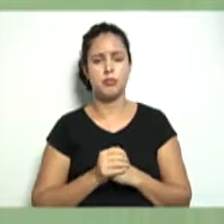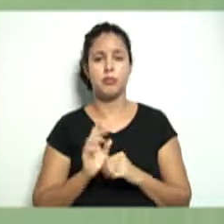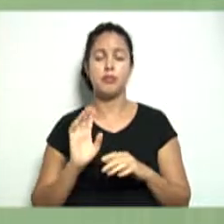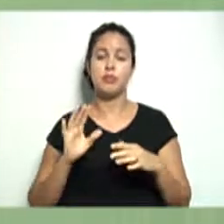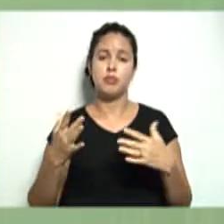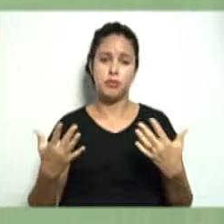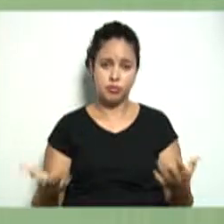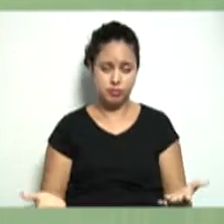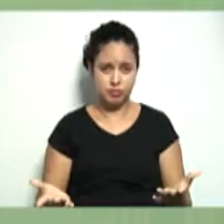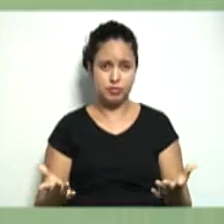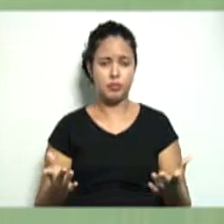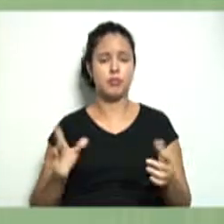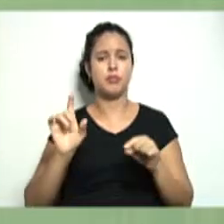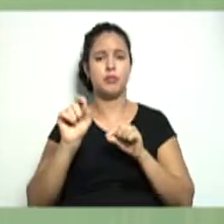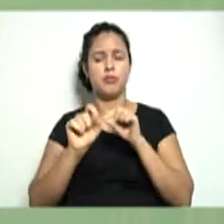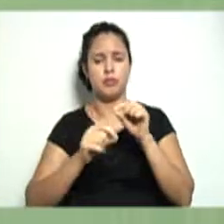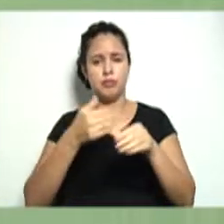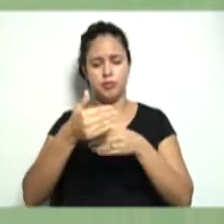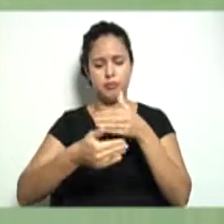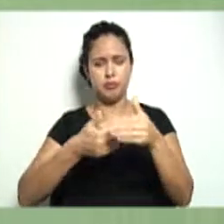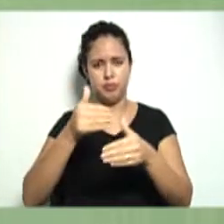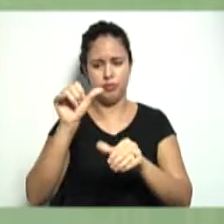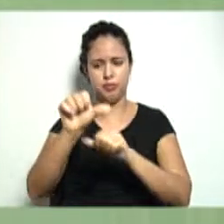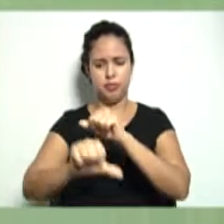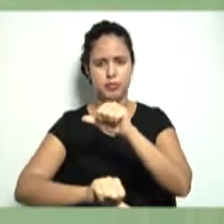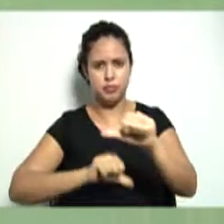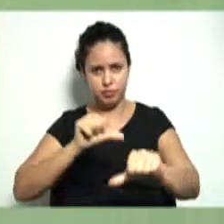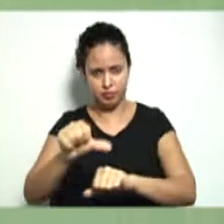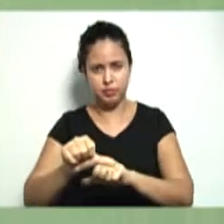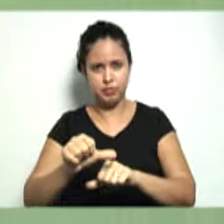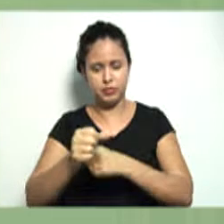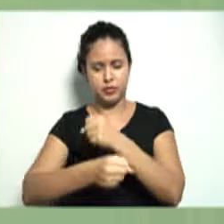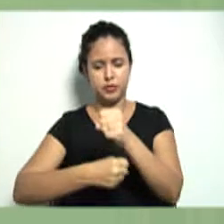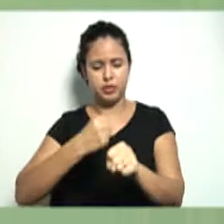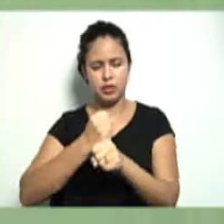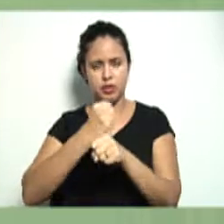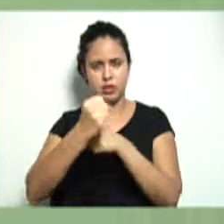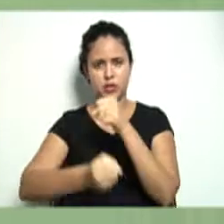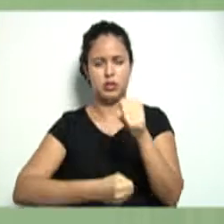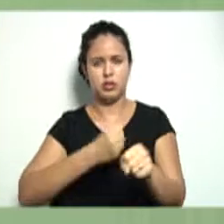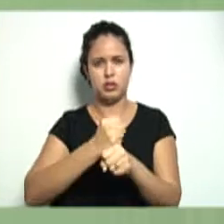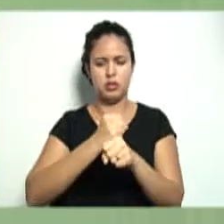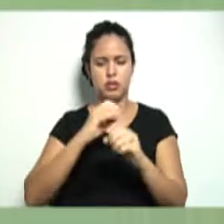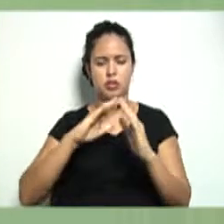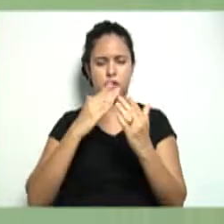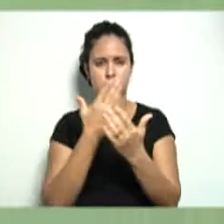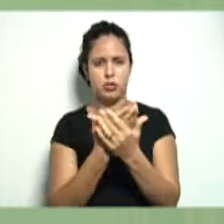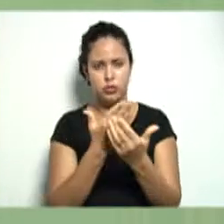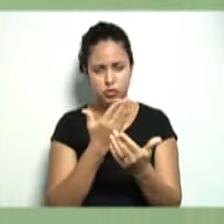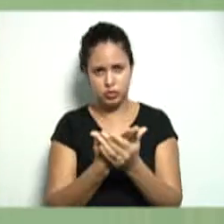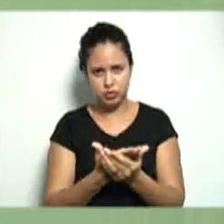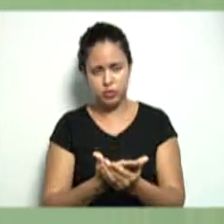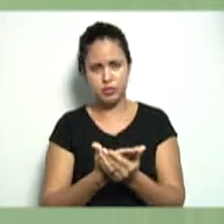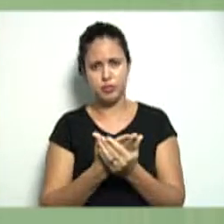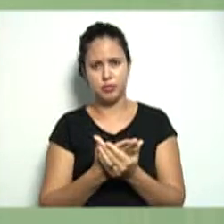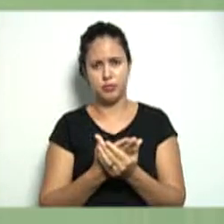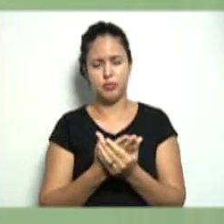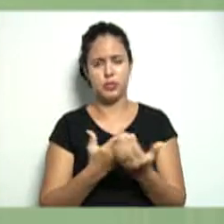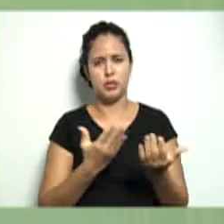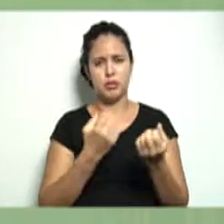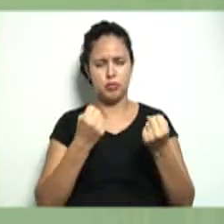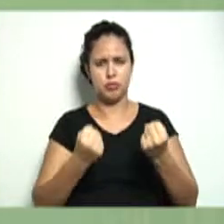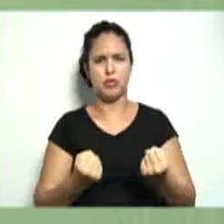Embora tenha passado por algumas transformações no decorrer do tempo, a escola se